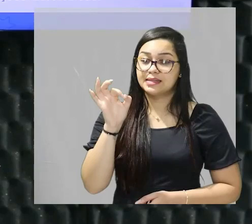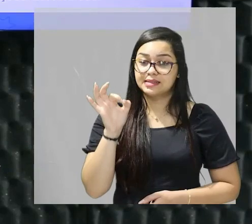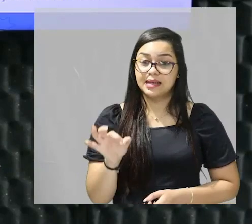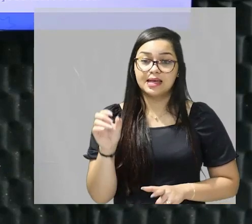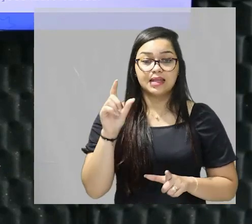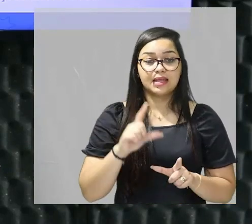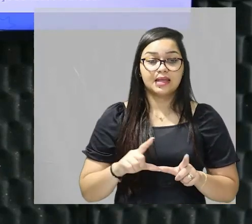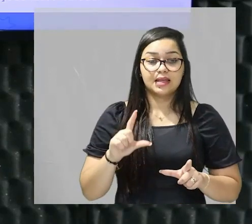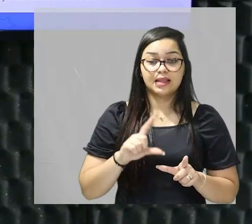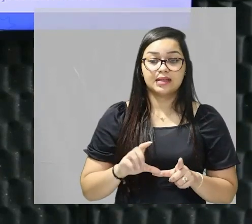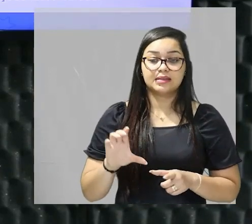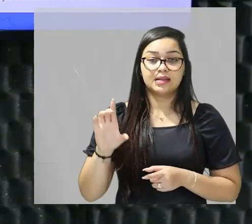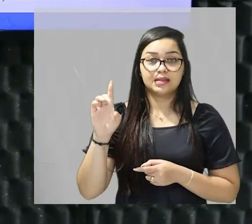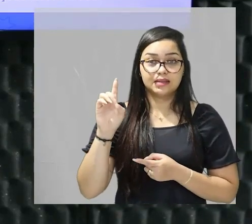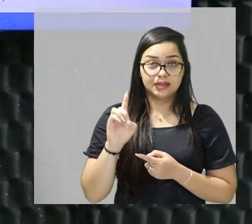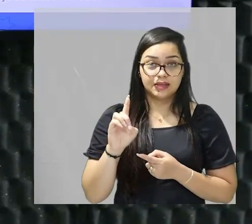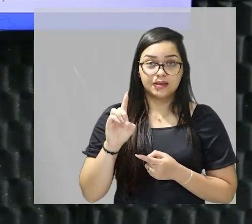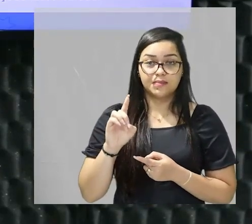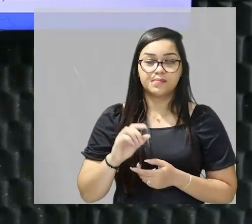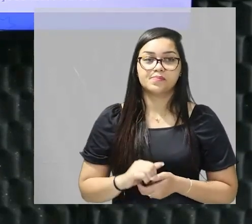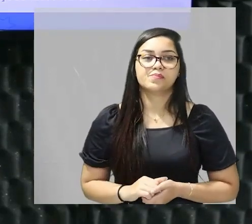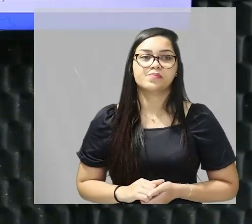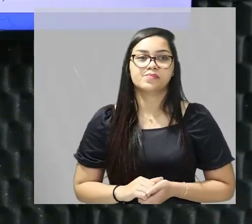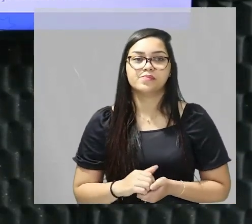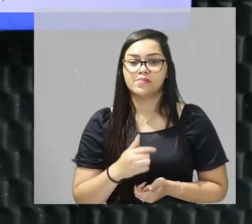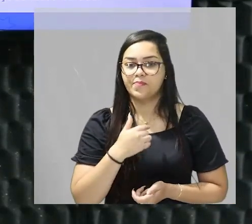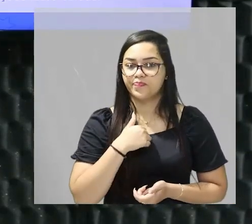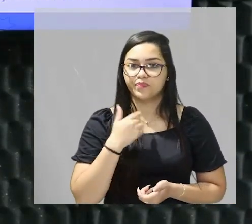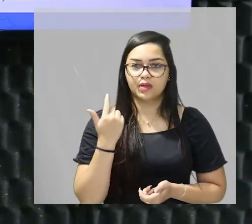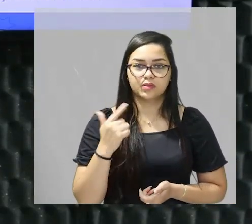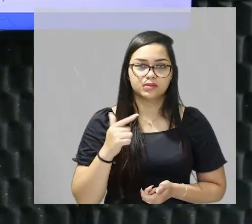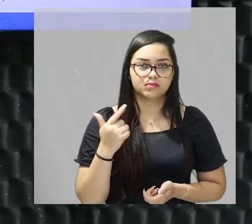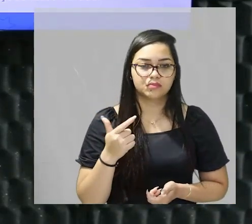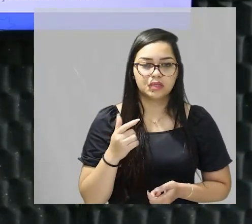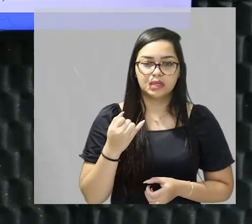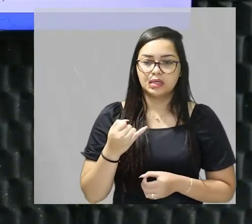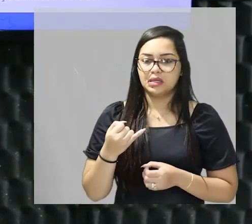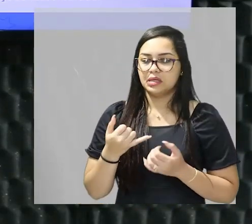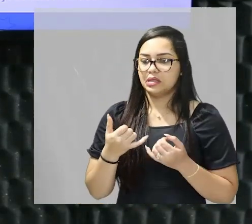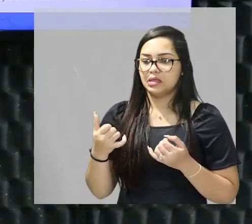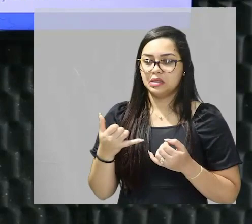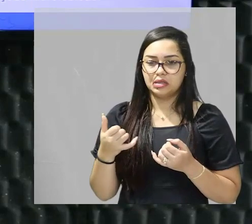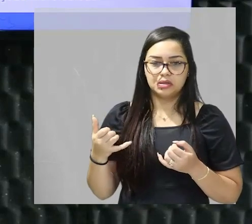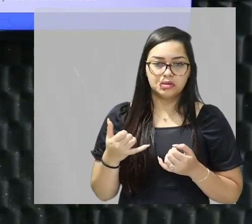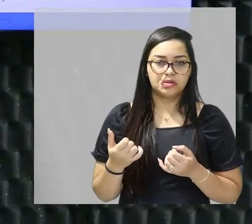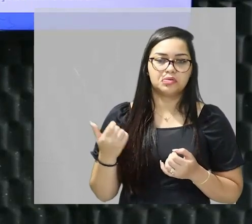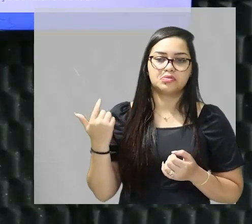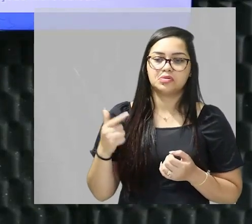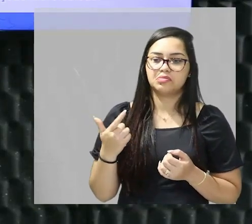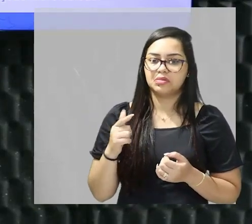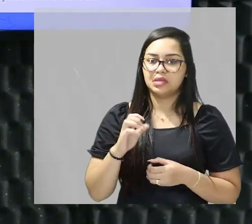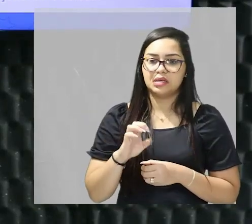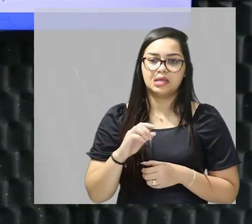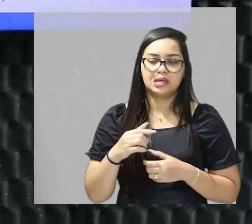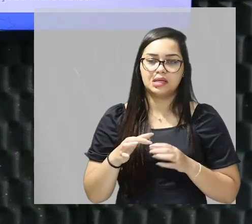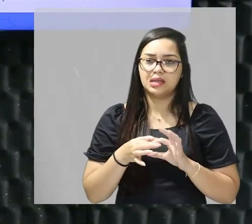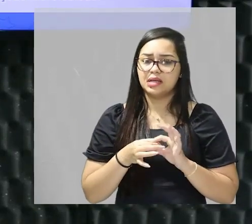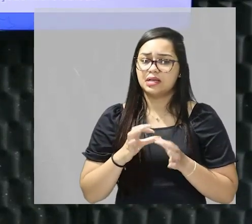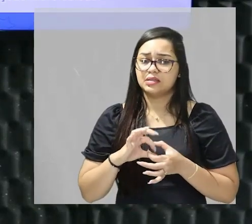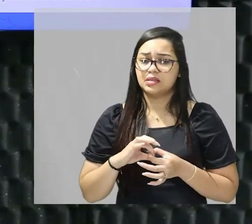a letra D, ok? Eu não tenho a formação de íons, eu não tenho a ligação iônica